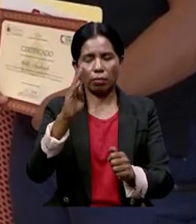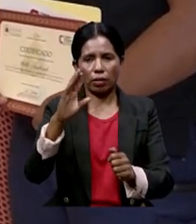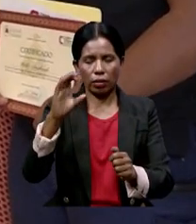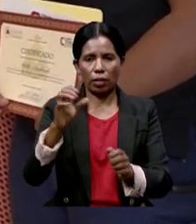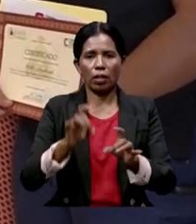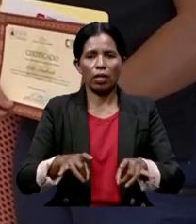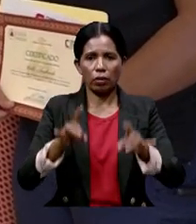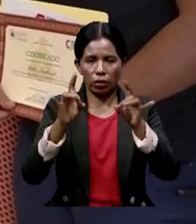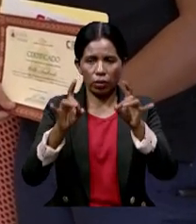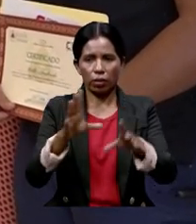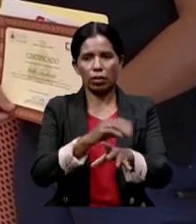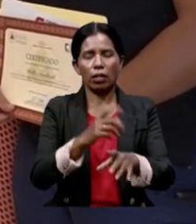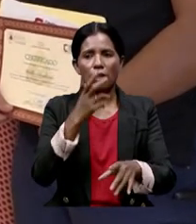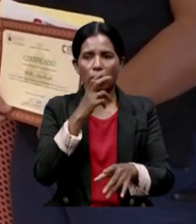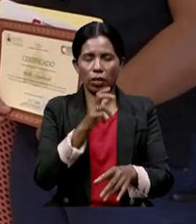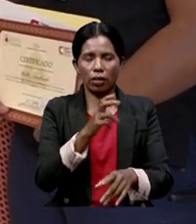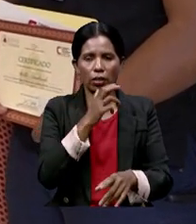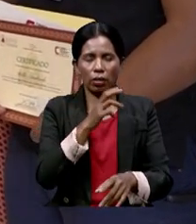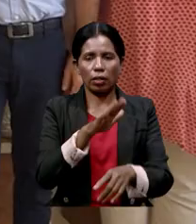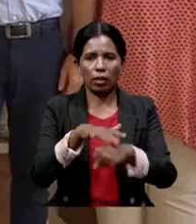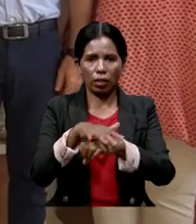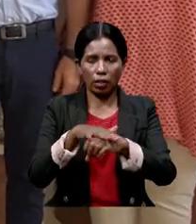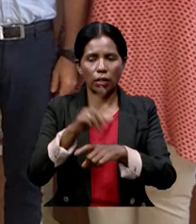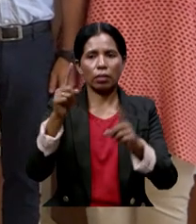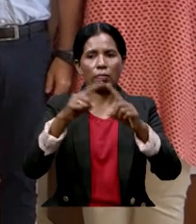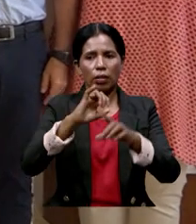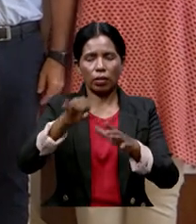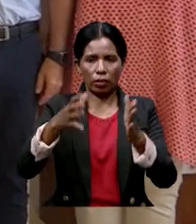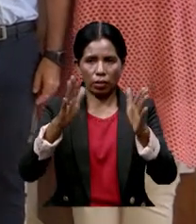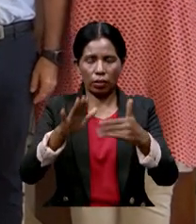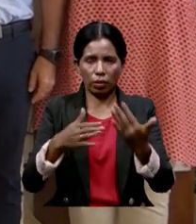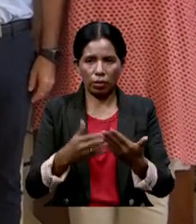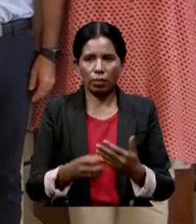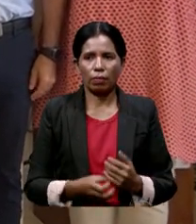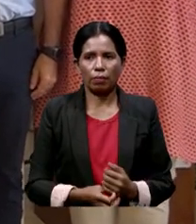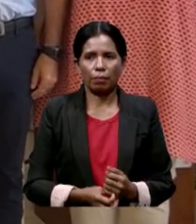atufou formação lian inglês ba jornalista Cira. Dilma Sujeti, Azina Lola, GMN.